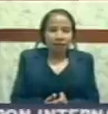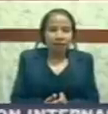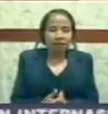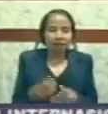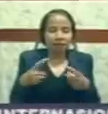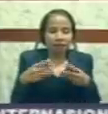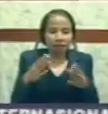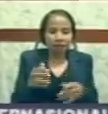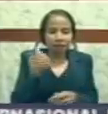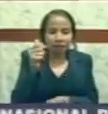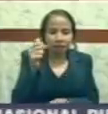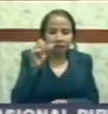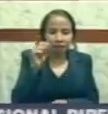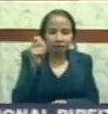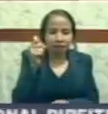Distinto deputado Astanami.